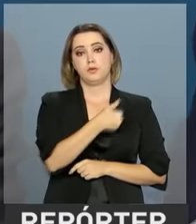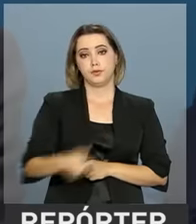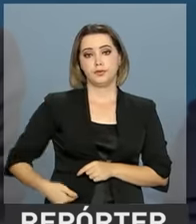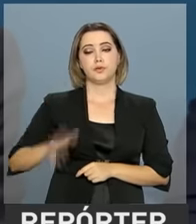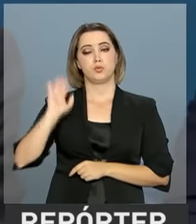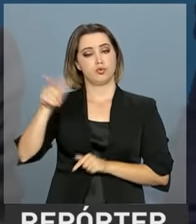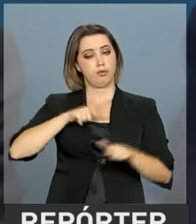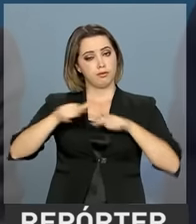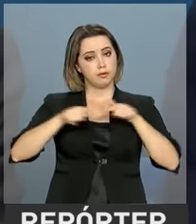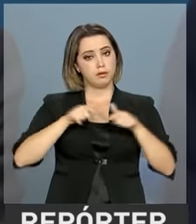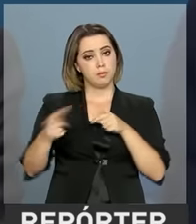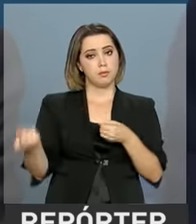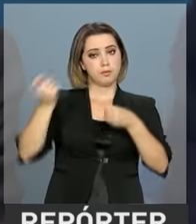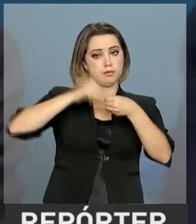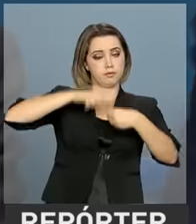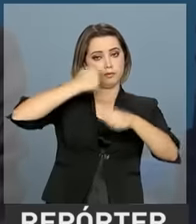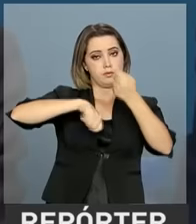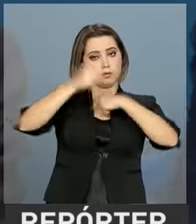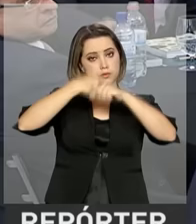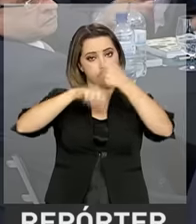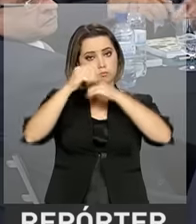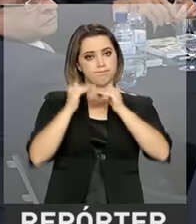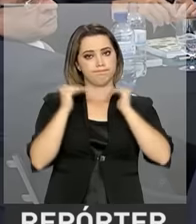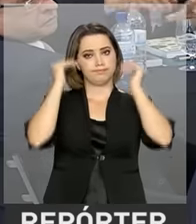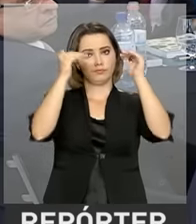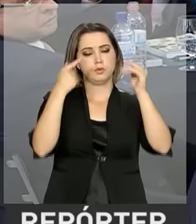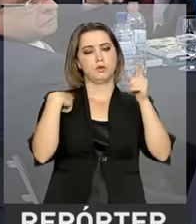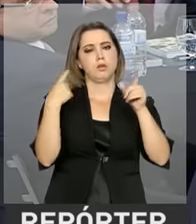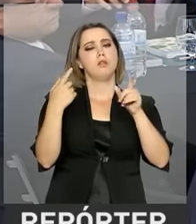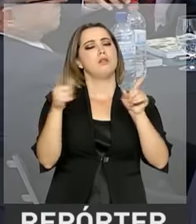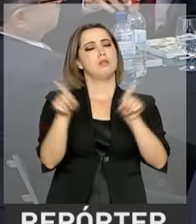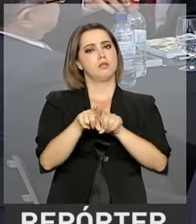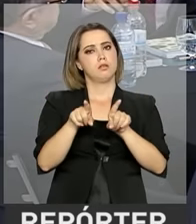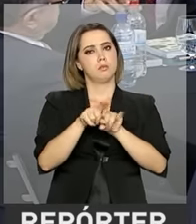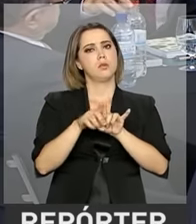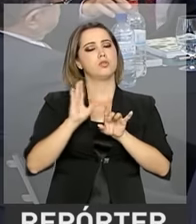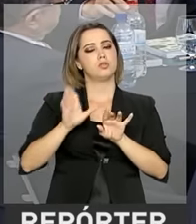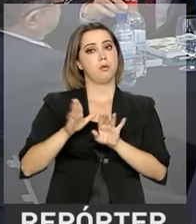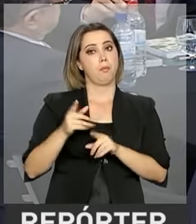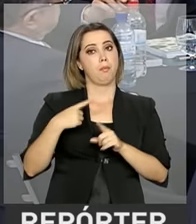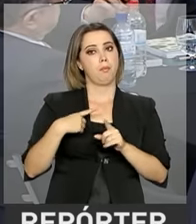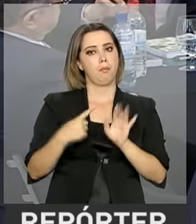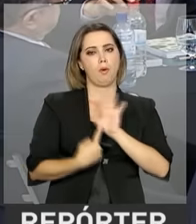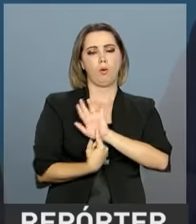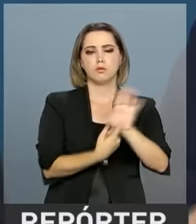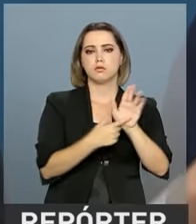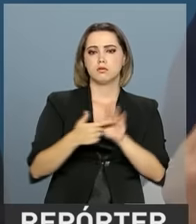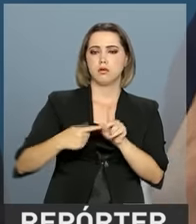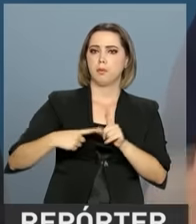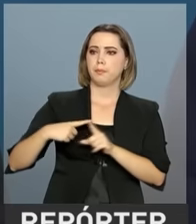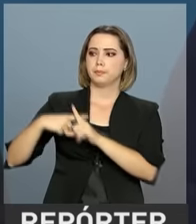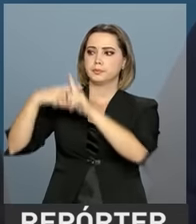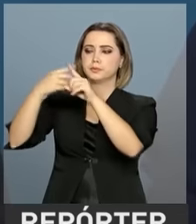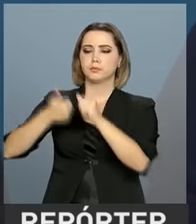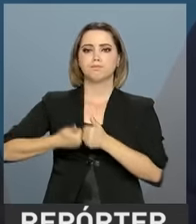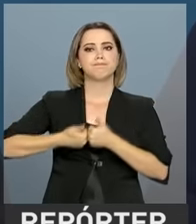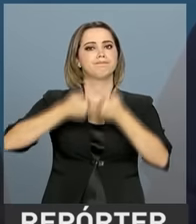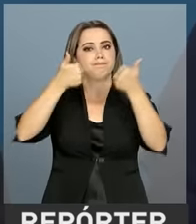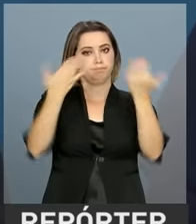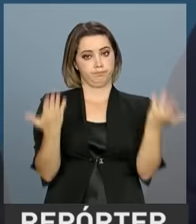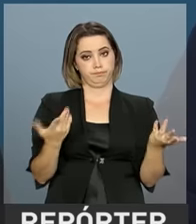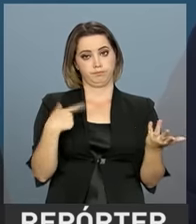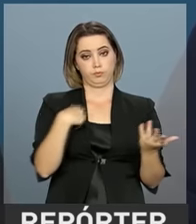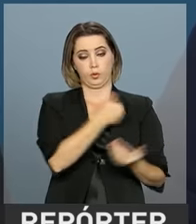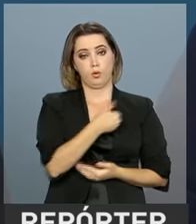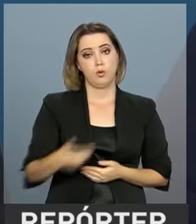necessárias para a retomada do crescimento no país e que a economia já apresenta sinais de recuperação o Governo está comprometido com a